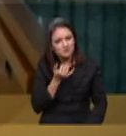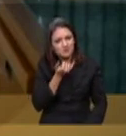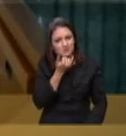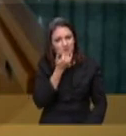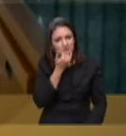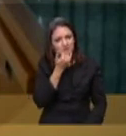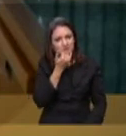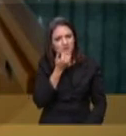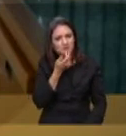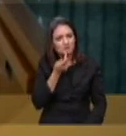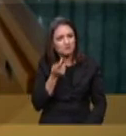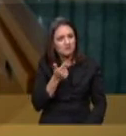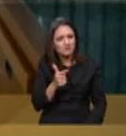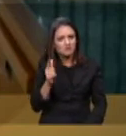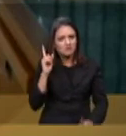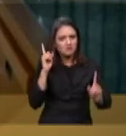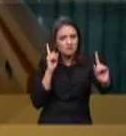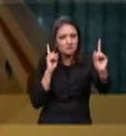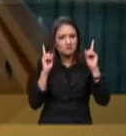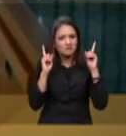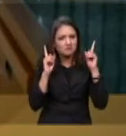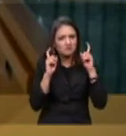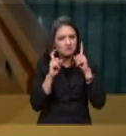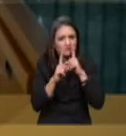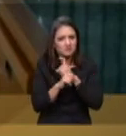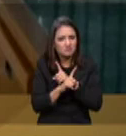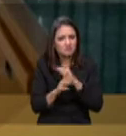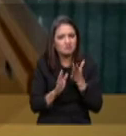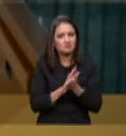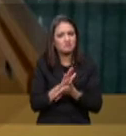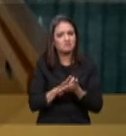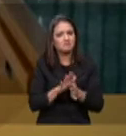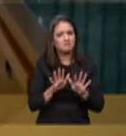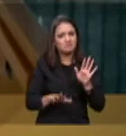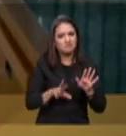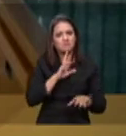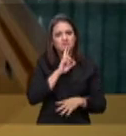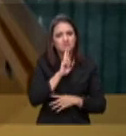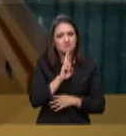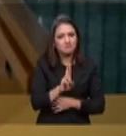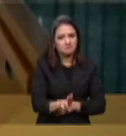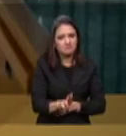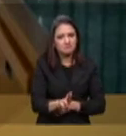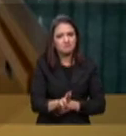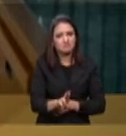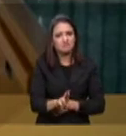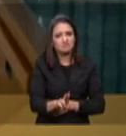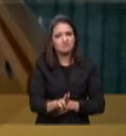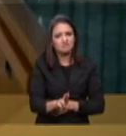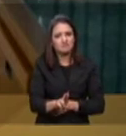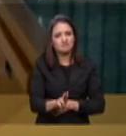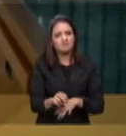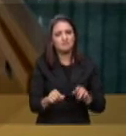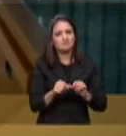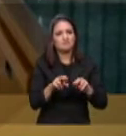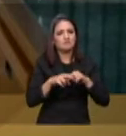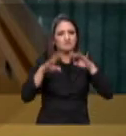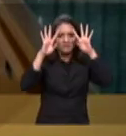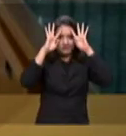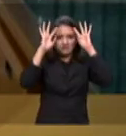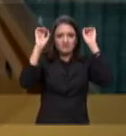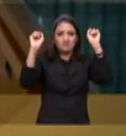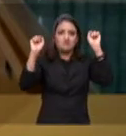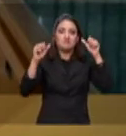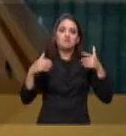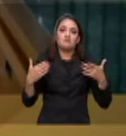qualquer tipo de dificuldade, que poderia, conforme o resultado, ser devidamente comatado pelo tribunal. Então,